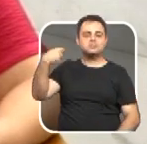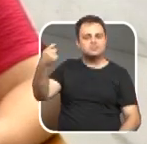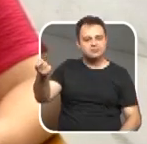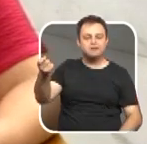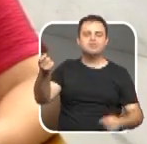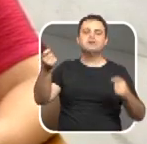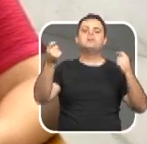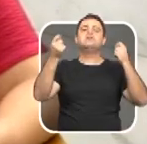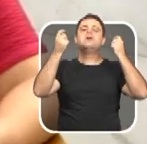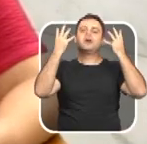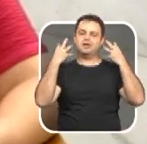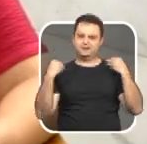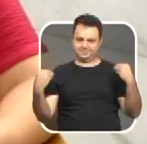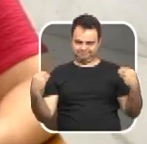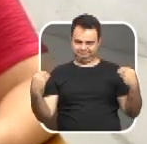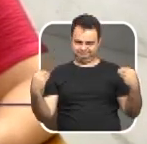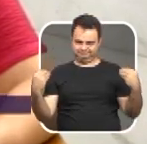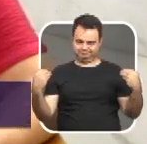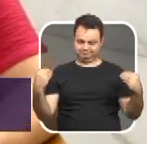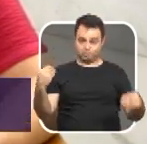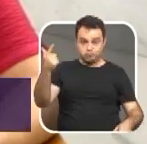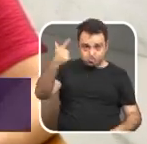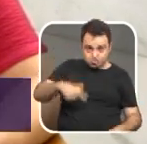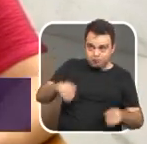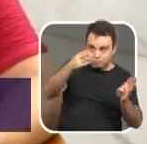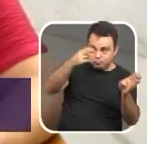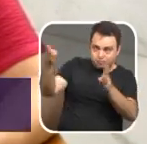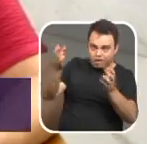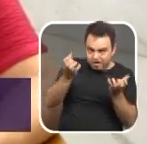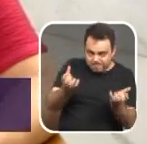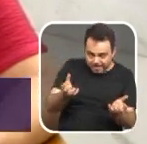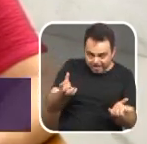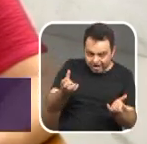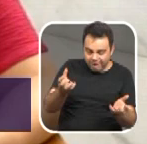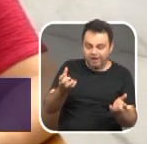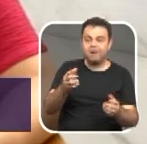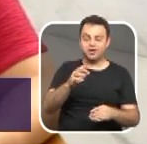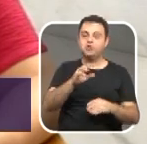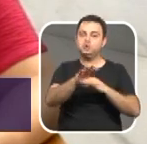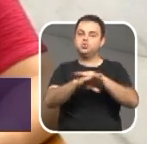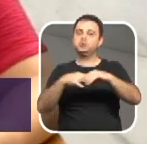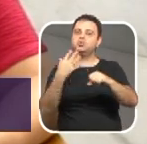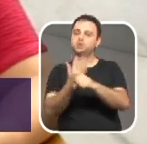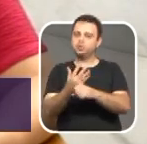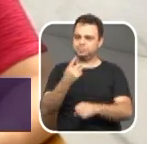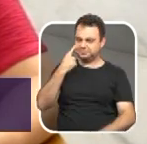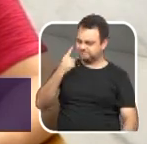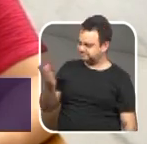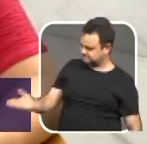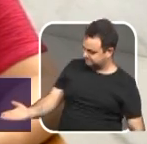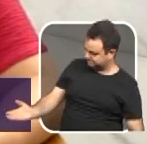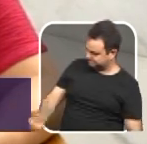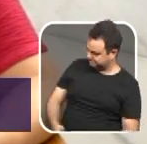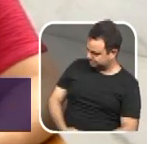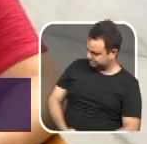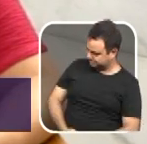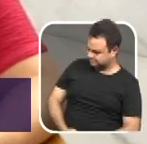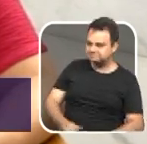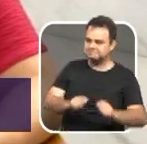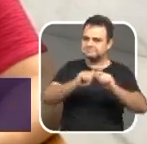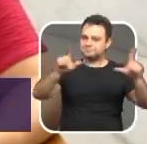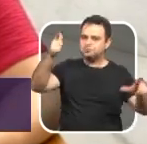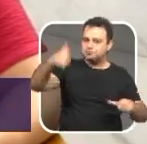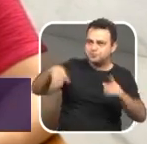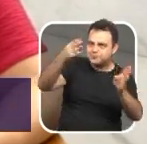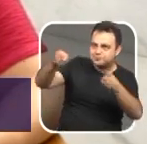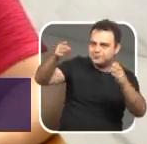com a vereadora Karina Caroline. Se você quiser rever esse programa, é só acessar o nosso canal no YouTube. Estamos lá como TV Câmara